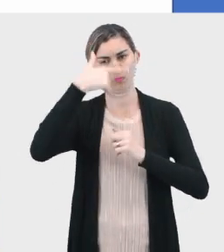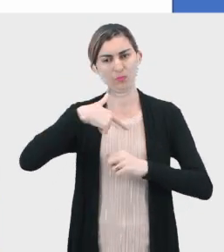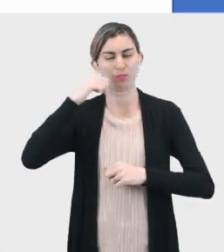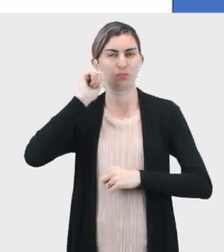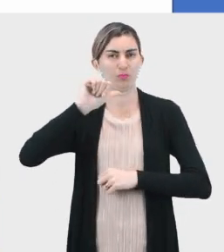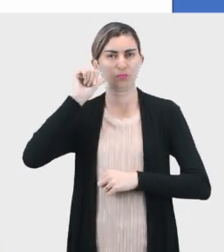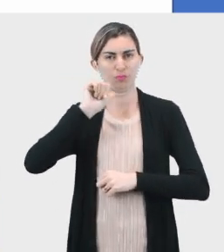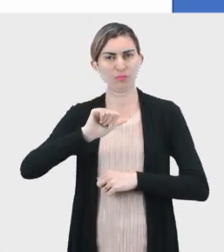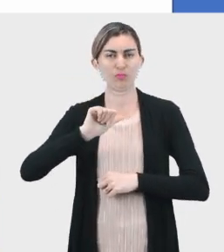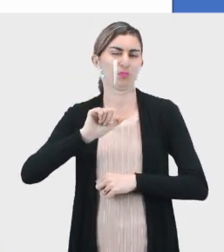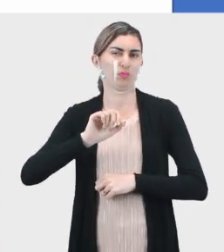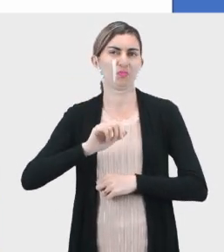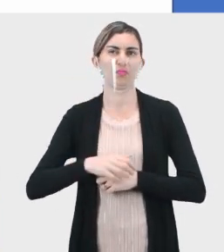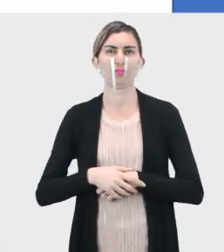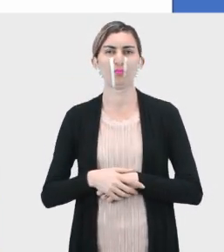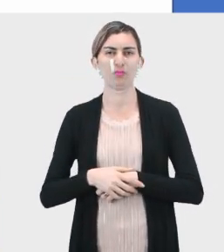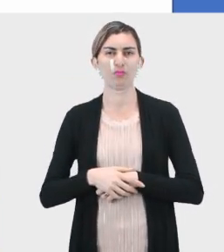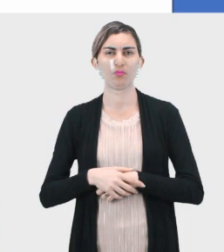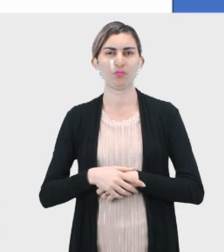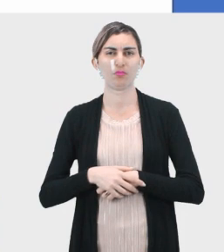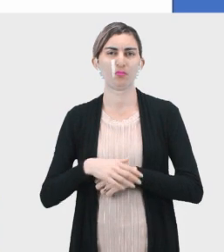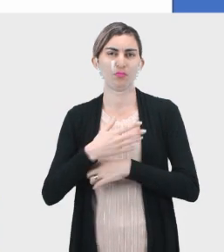mulher.